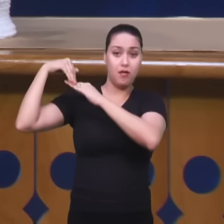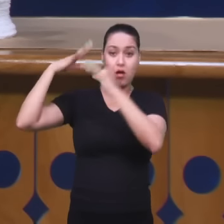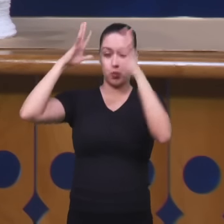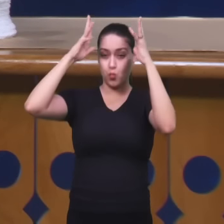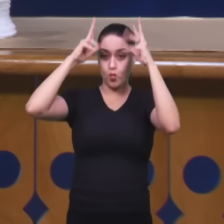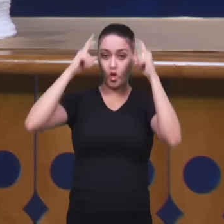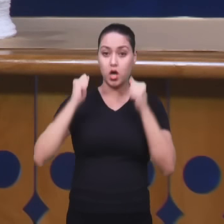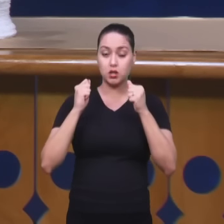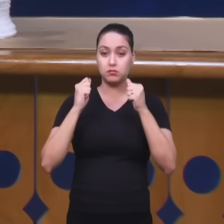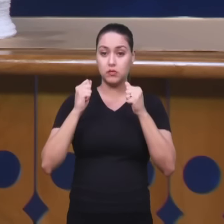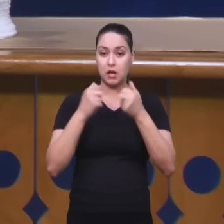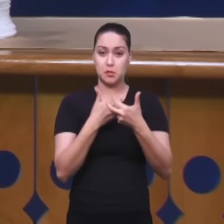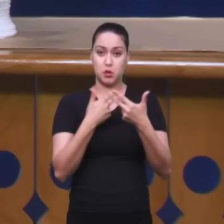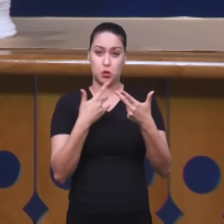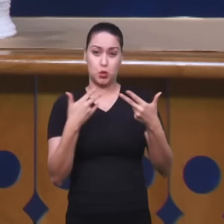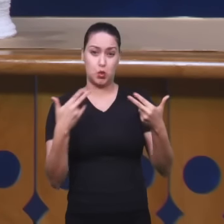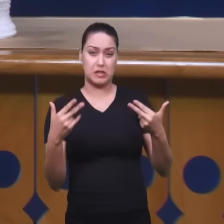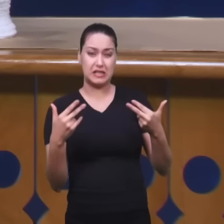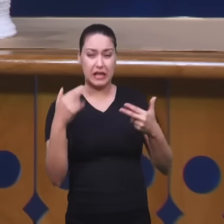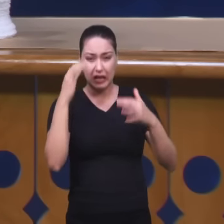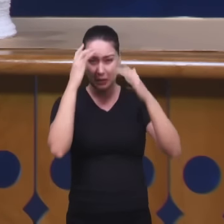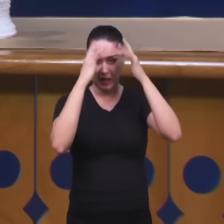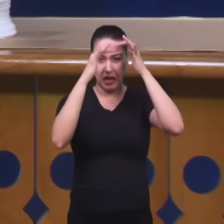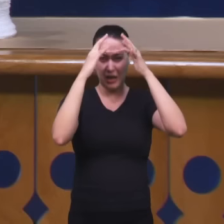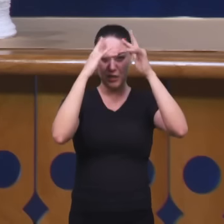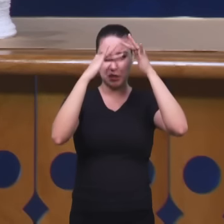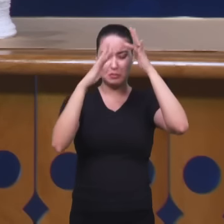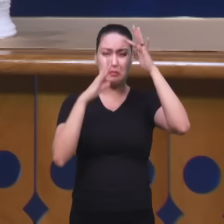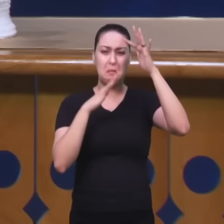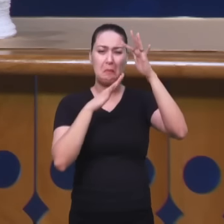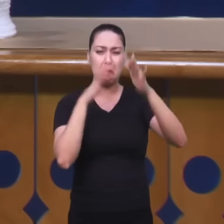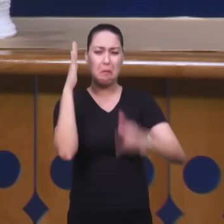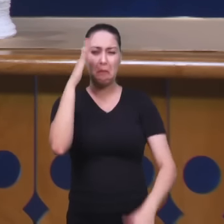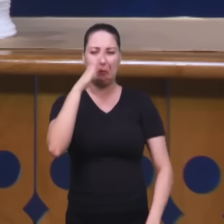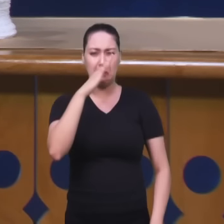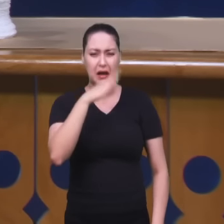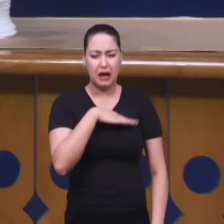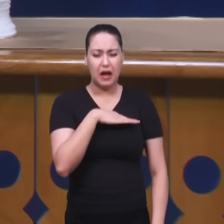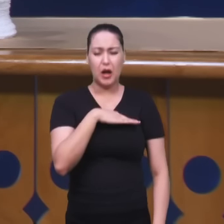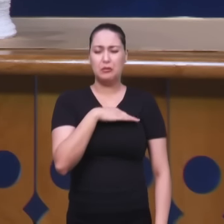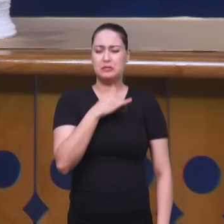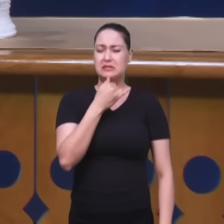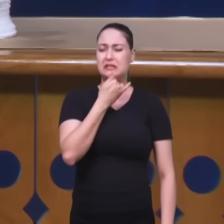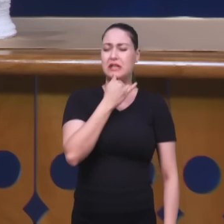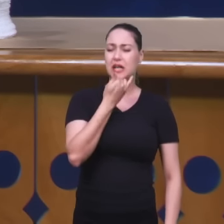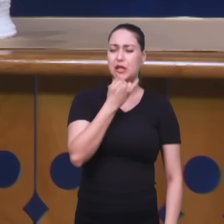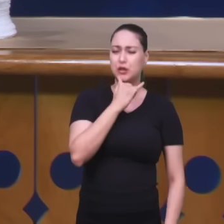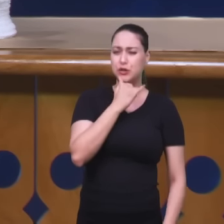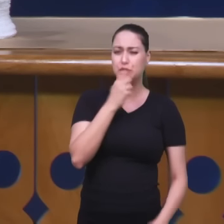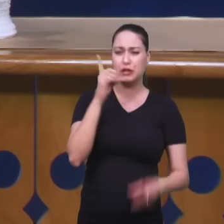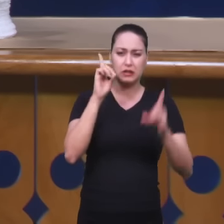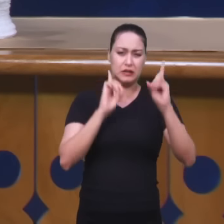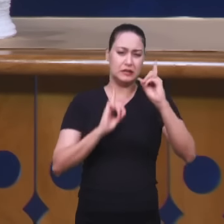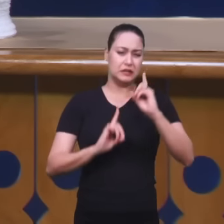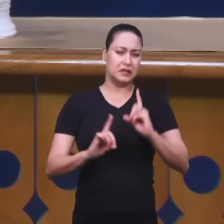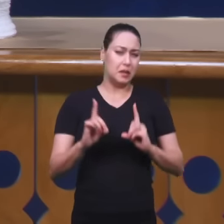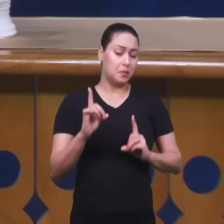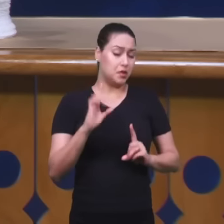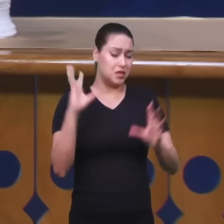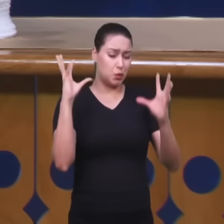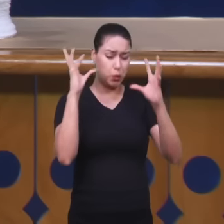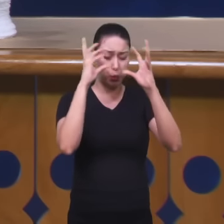derrotas De pensamentos Equivocados De uma vida Sem sentido De uma vida Na escuridão